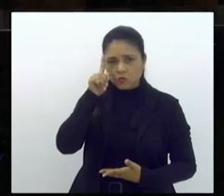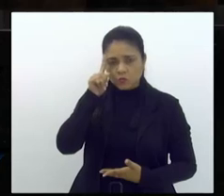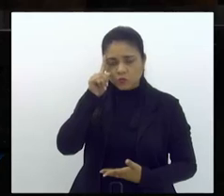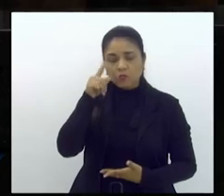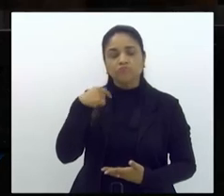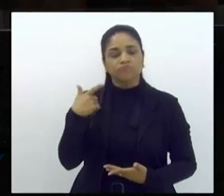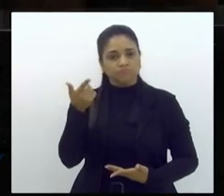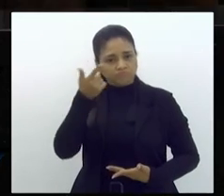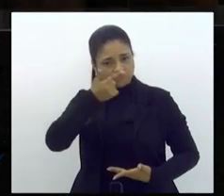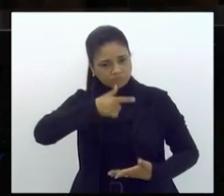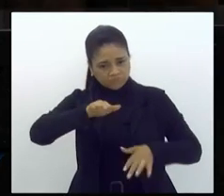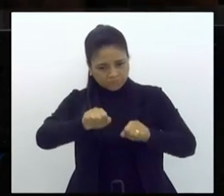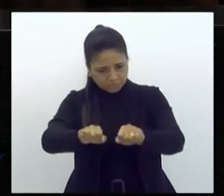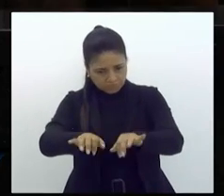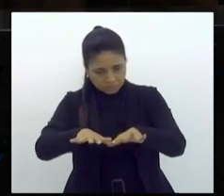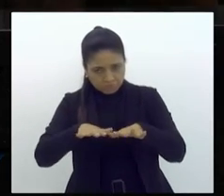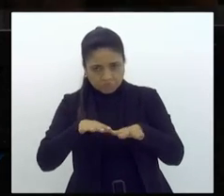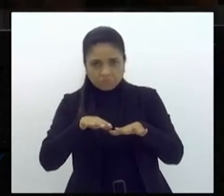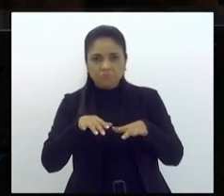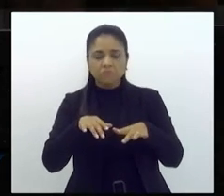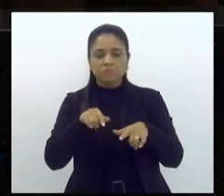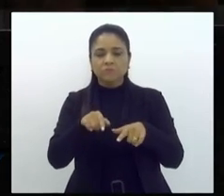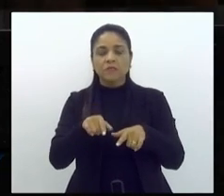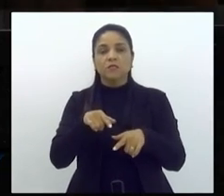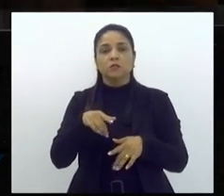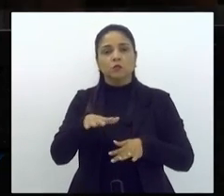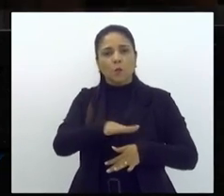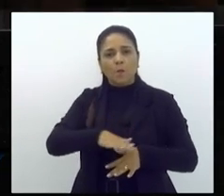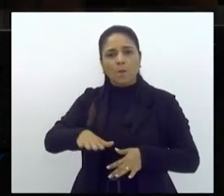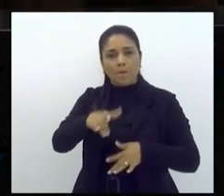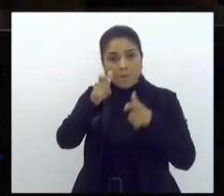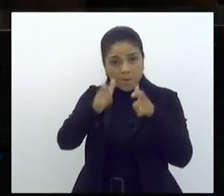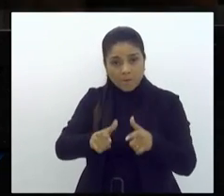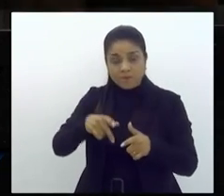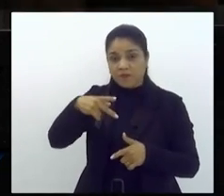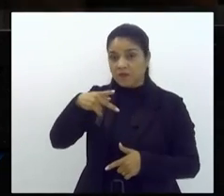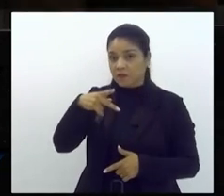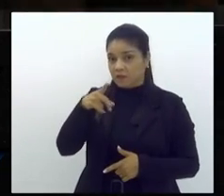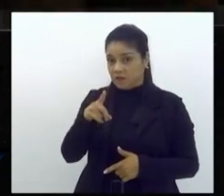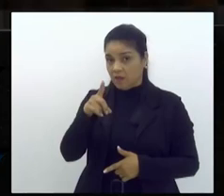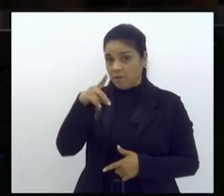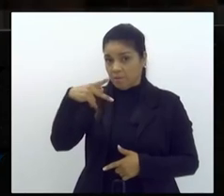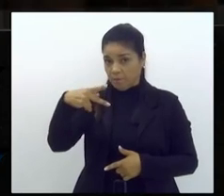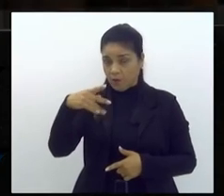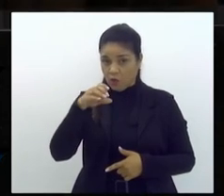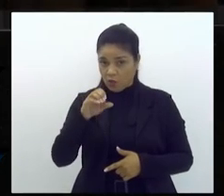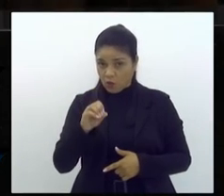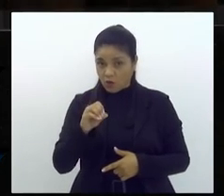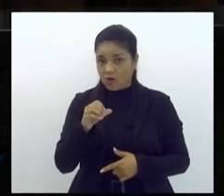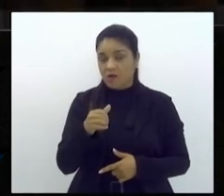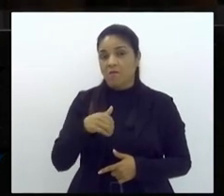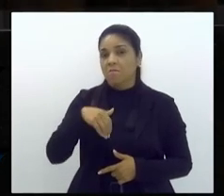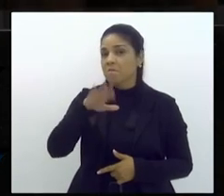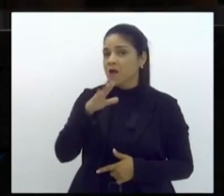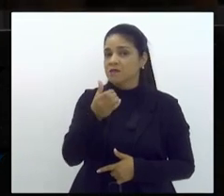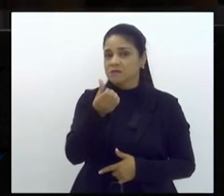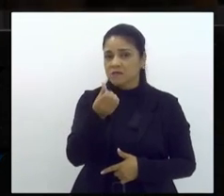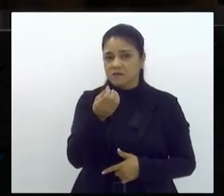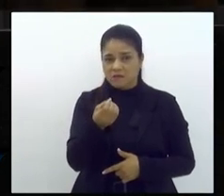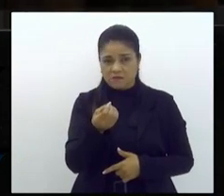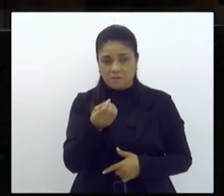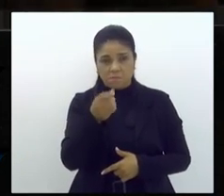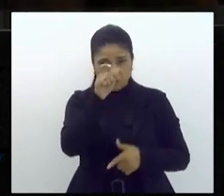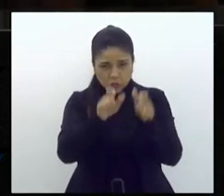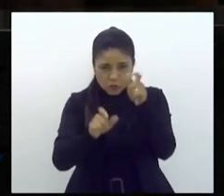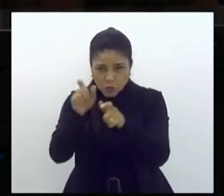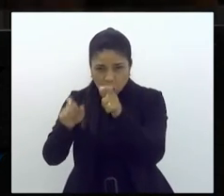a plenária no pátio da DPO com mais de 60 pessoas que estiveram lá porque o ódio